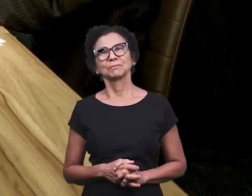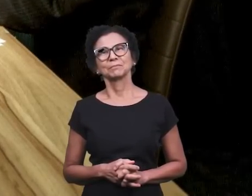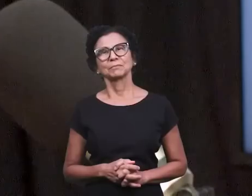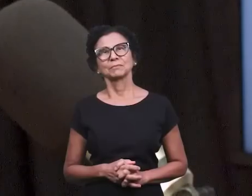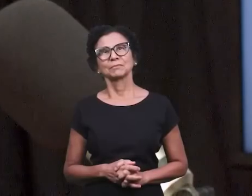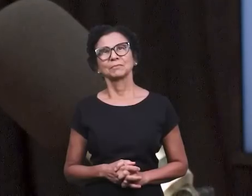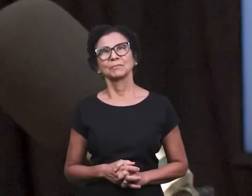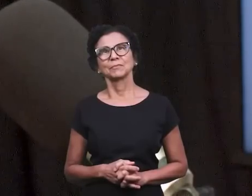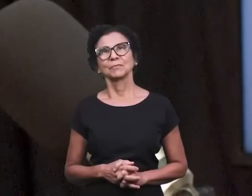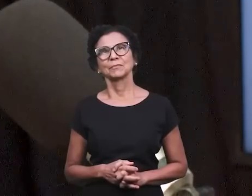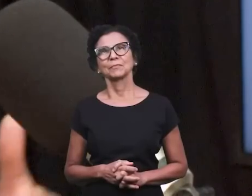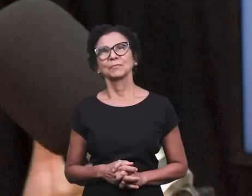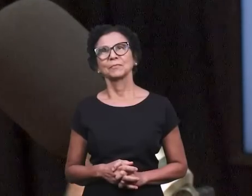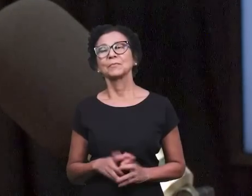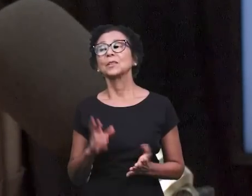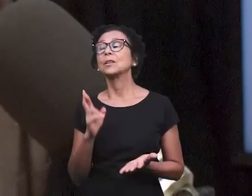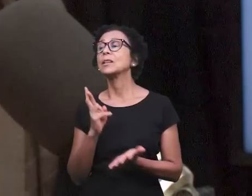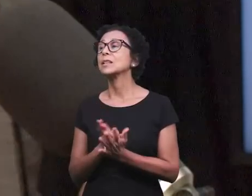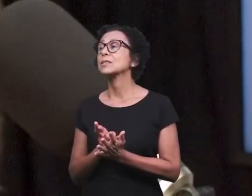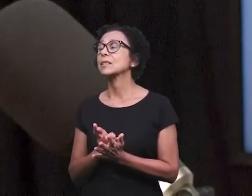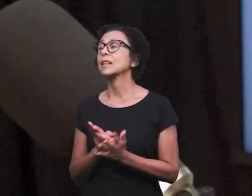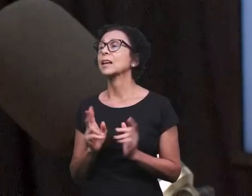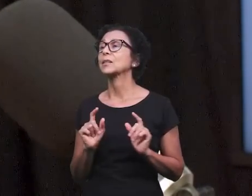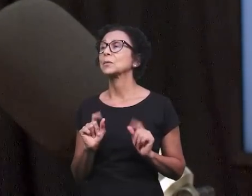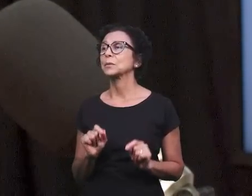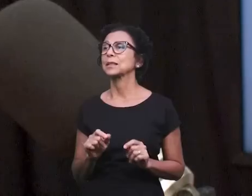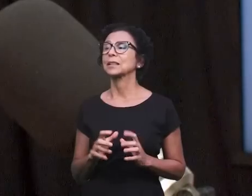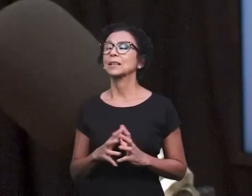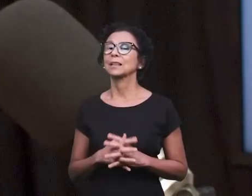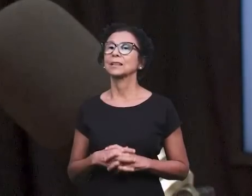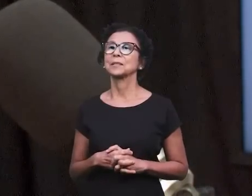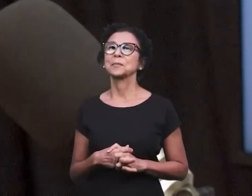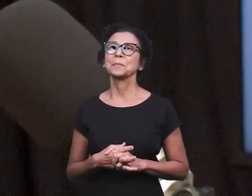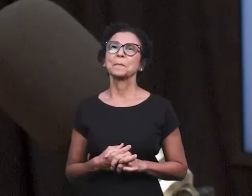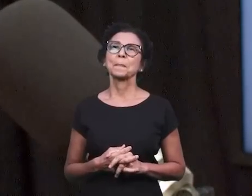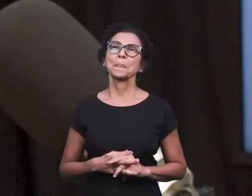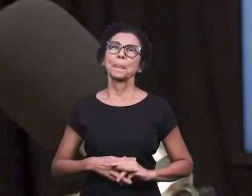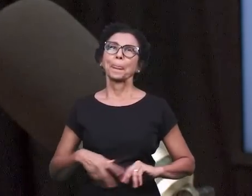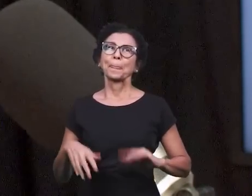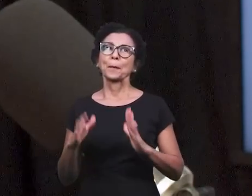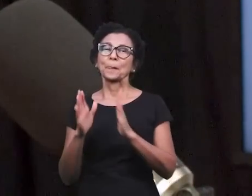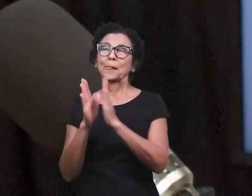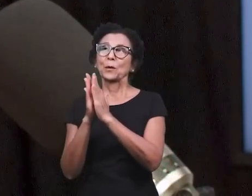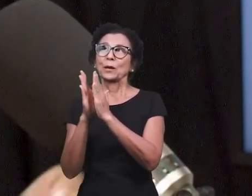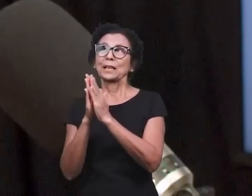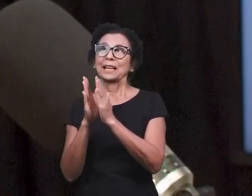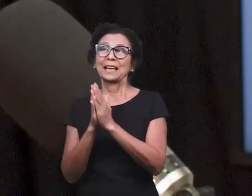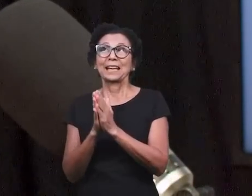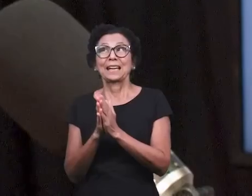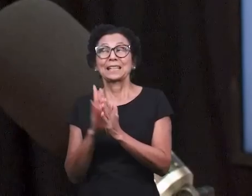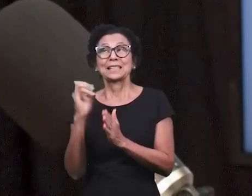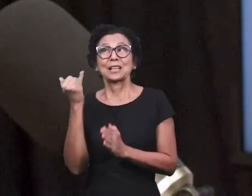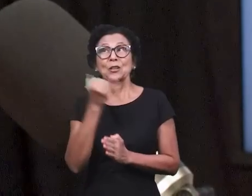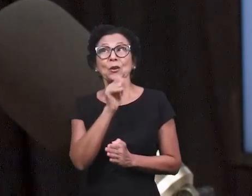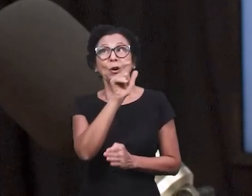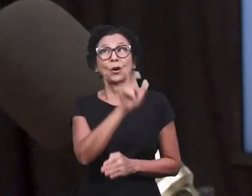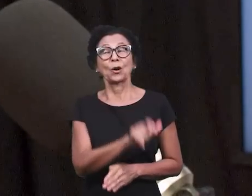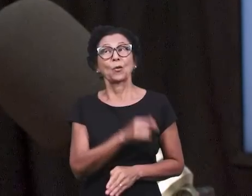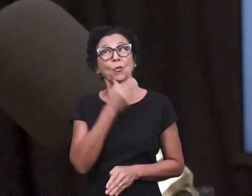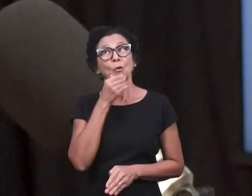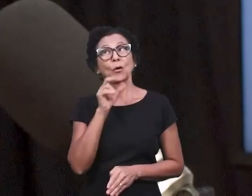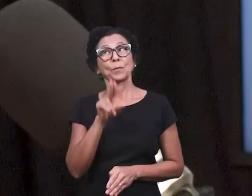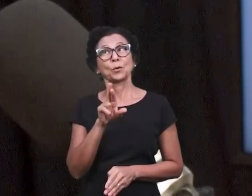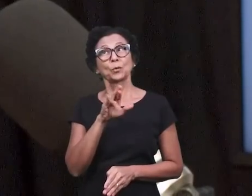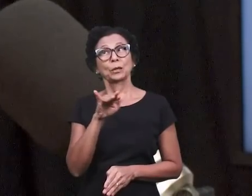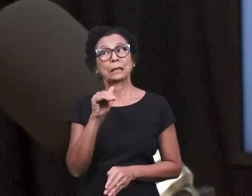E aí, o que aconteceu depois disso? Orar ao Senhor, Deus tocou o coração de Urias ali, tocou o